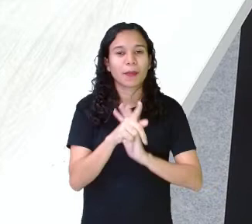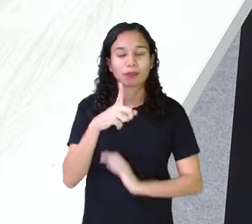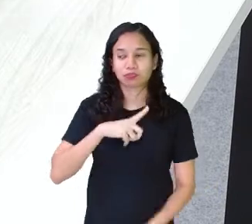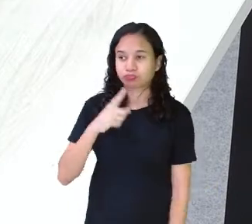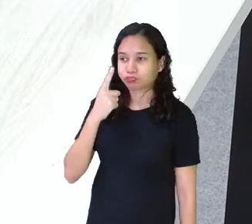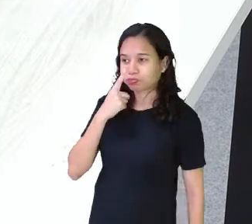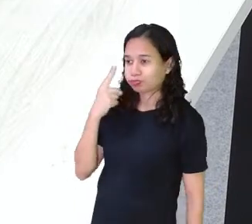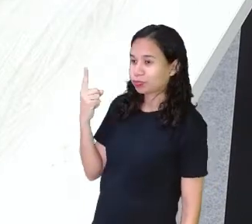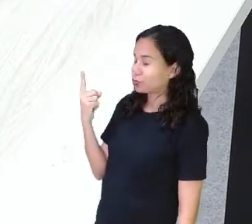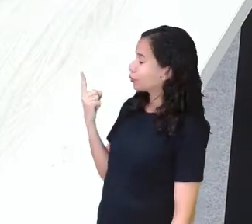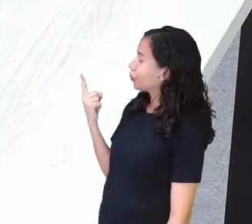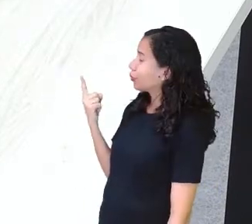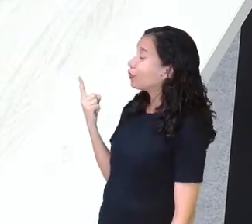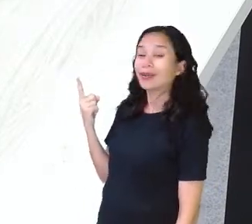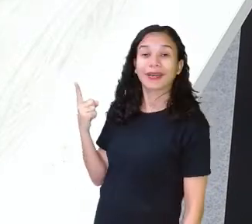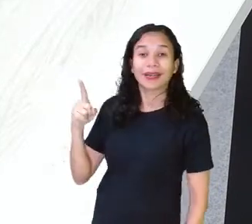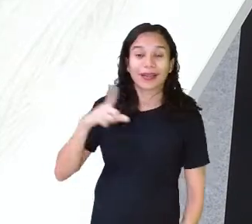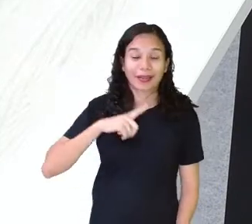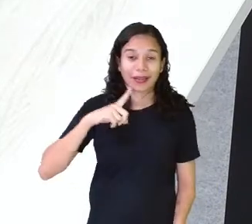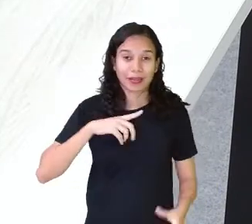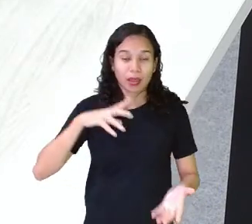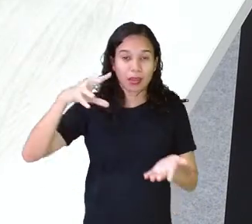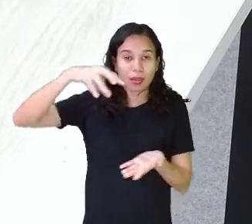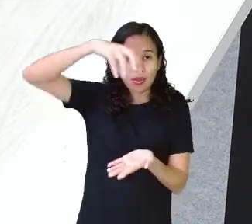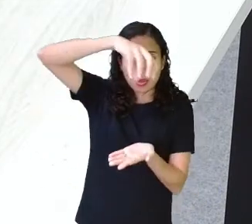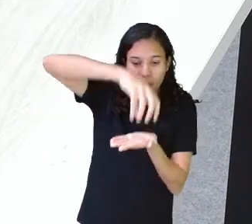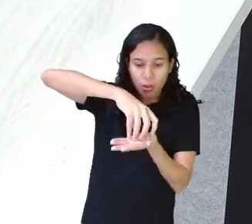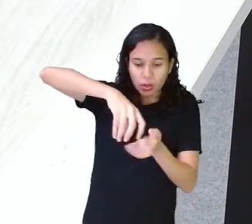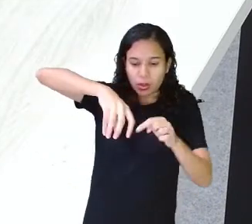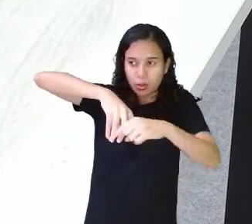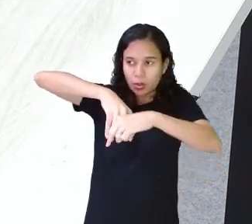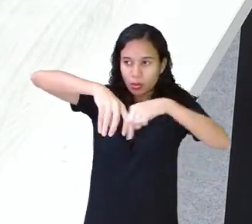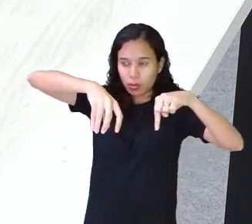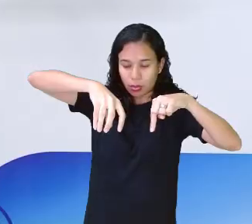Ó, eu tenho um sólido geométrico,